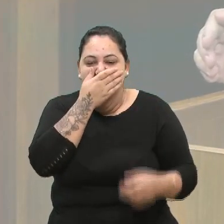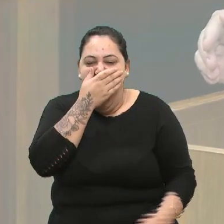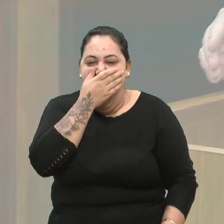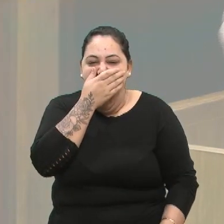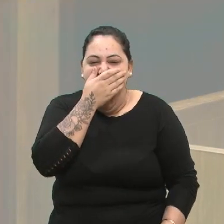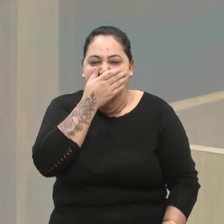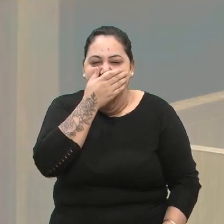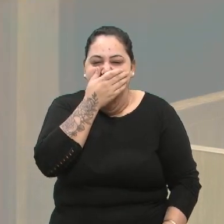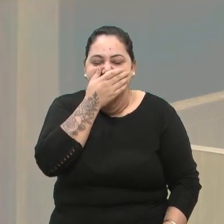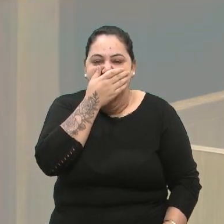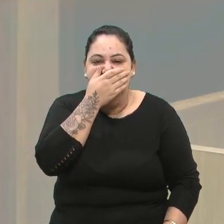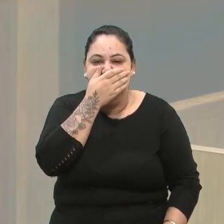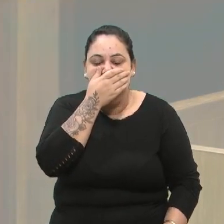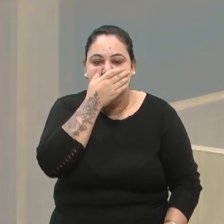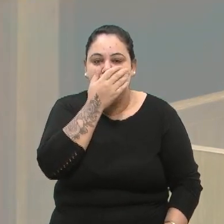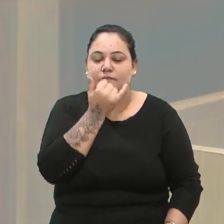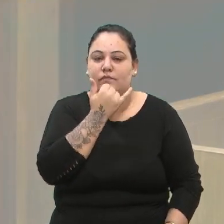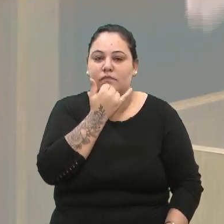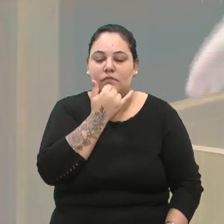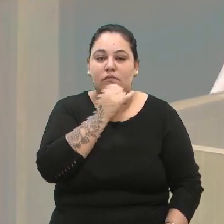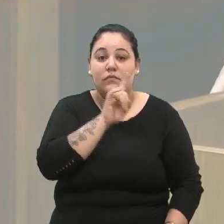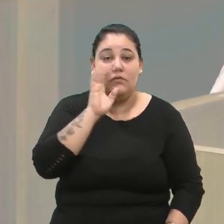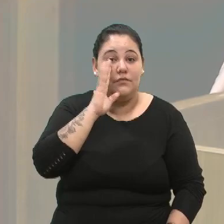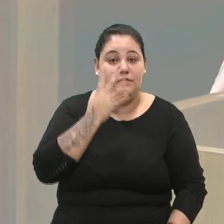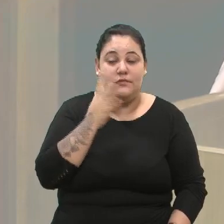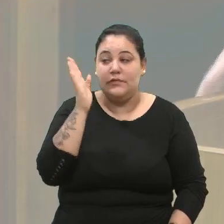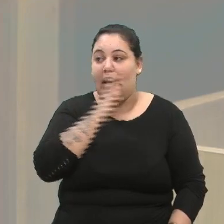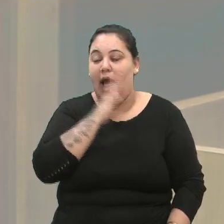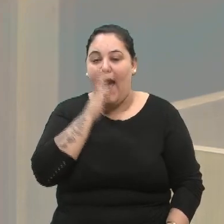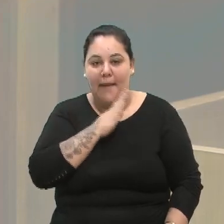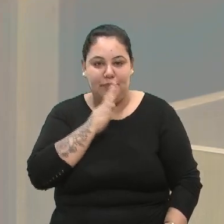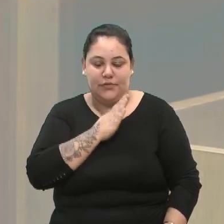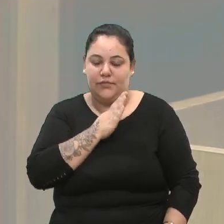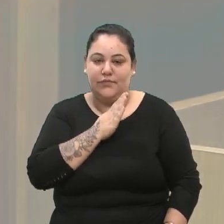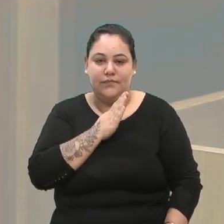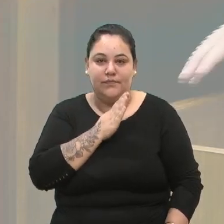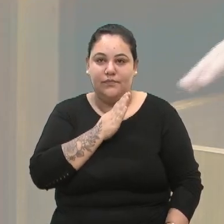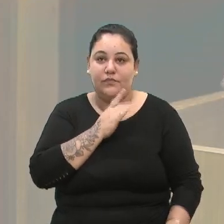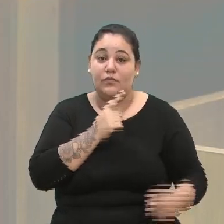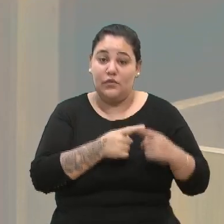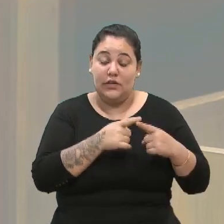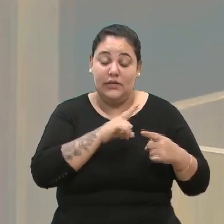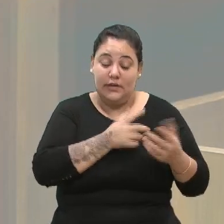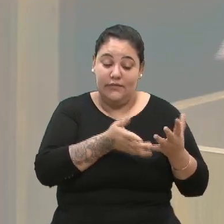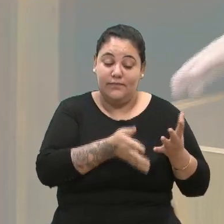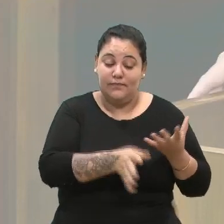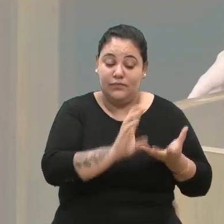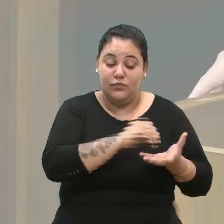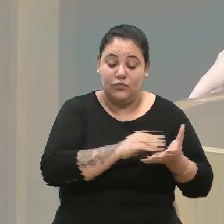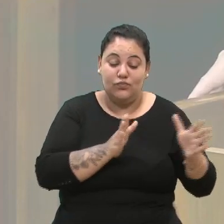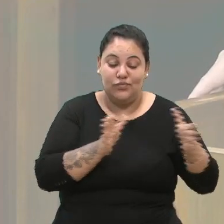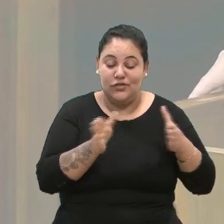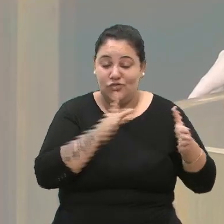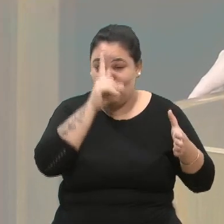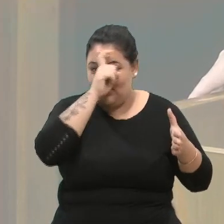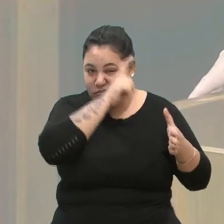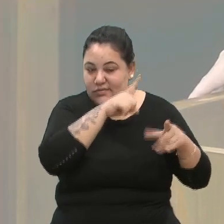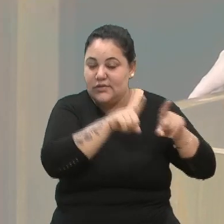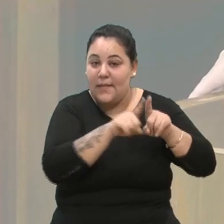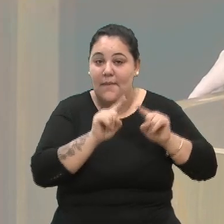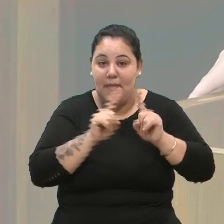dia. A gente vê que a Codeca teve reiterados períodos, né, no vermelho, mas agora, através de uma